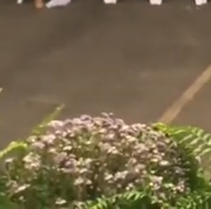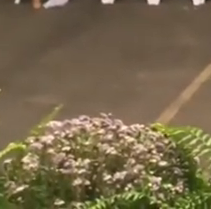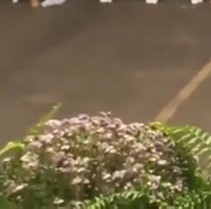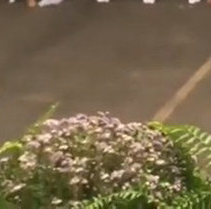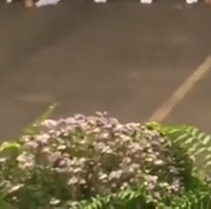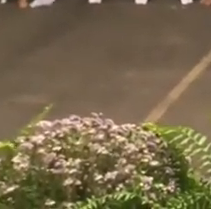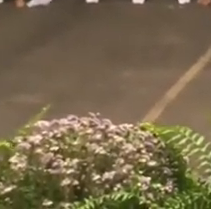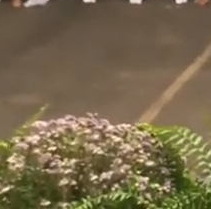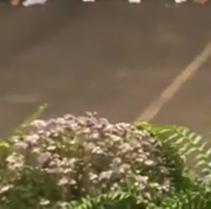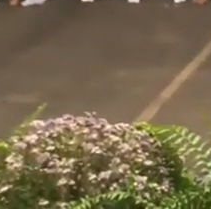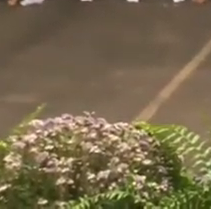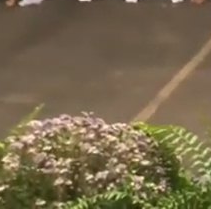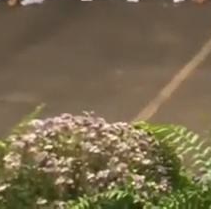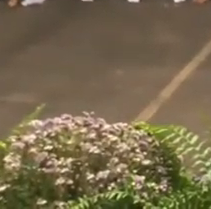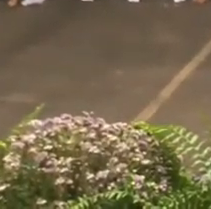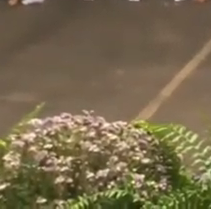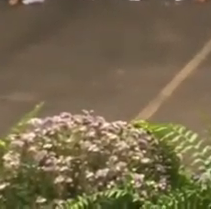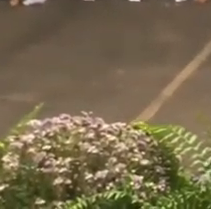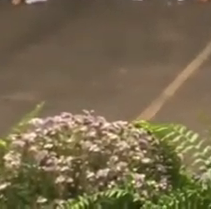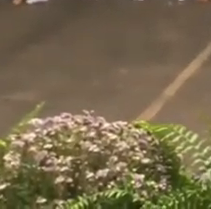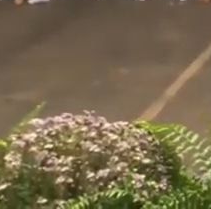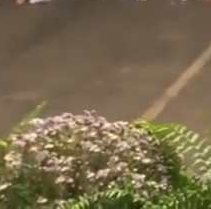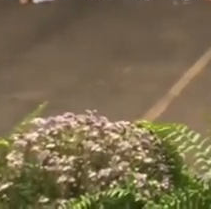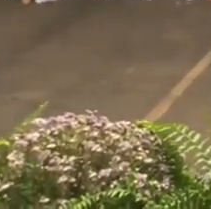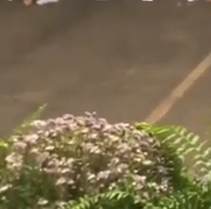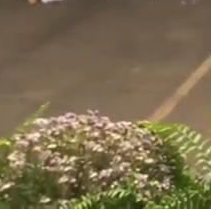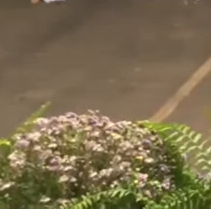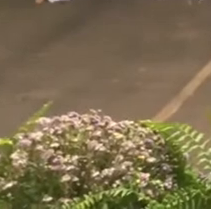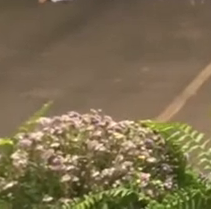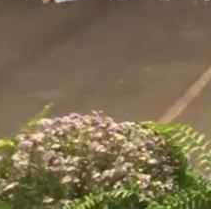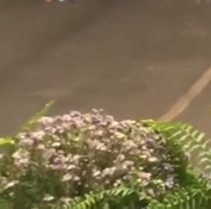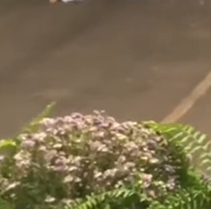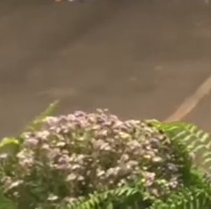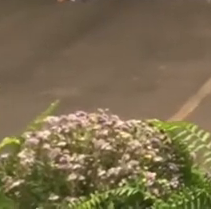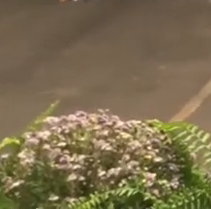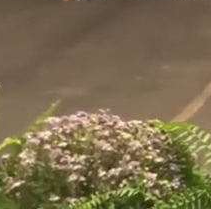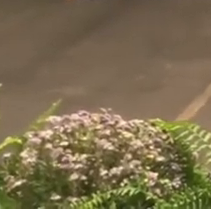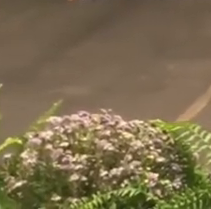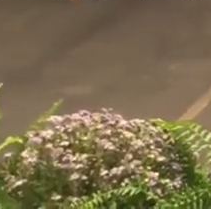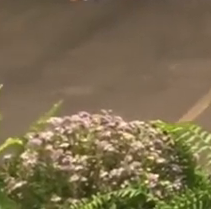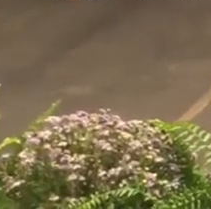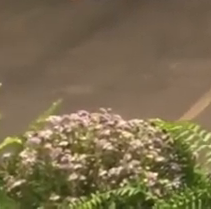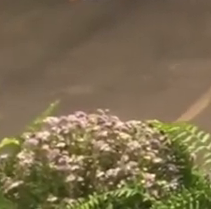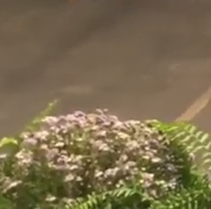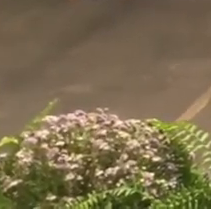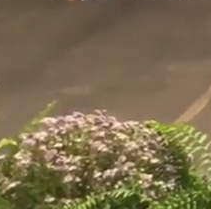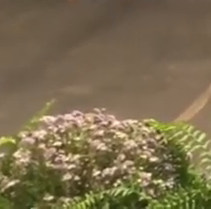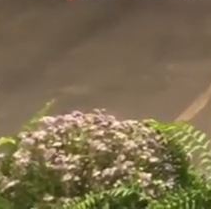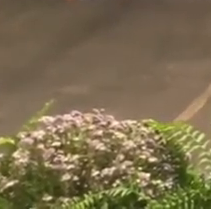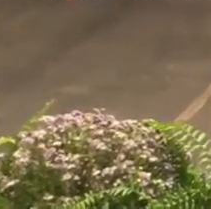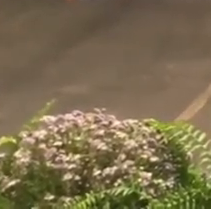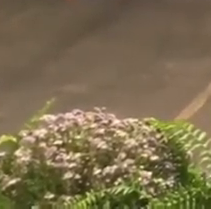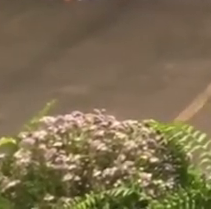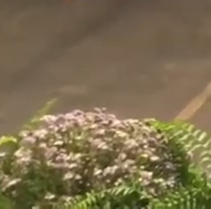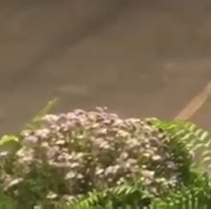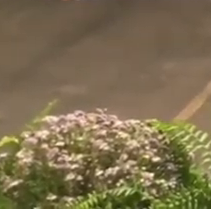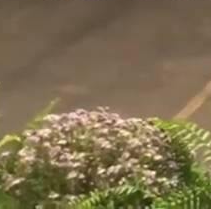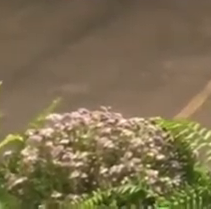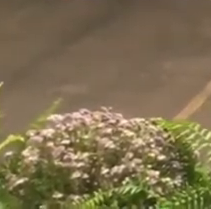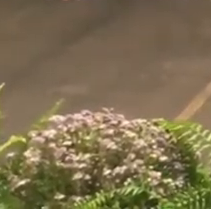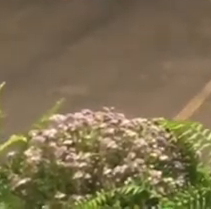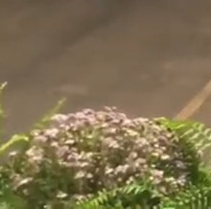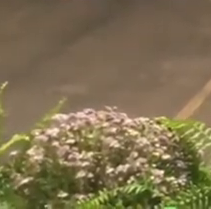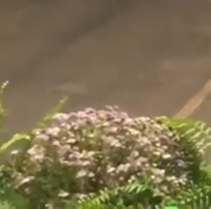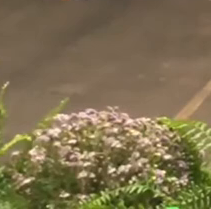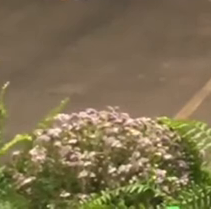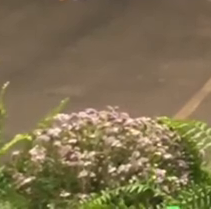compartilhe vai lá neste momento eu vou parar um minutinho aqui para você compartilhar vai lá pode mandar no grupo do WhatsApp da família dos